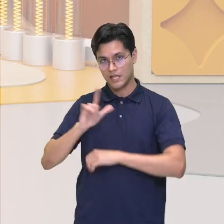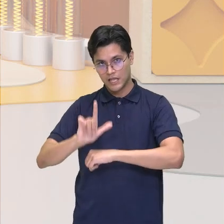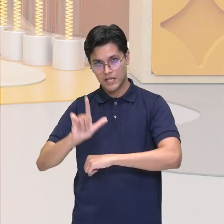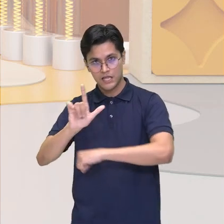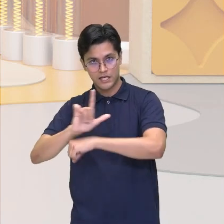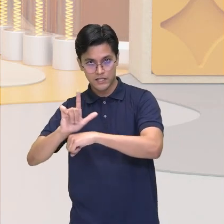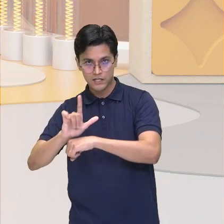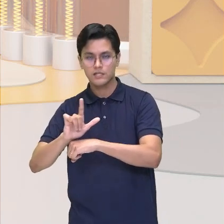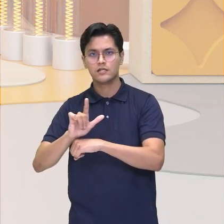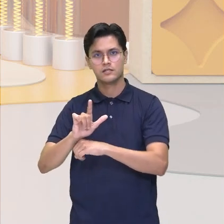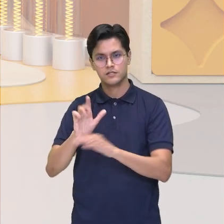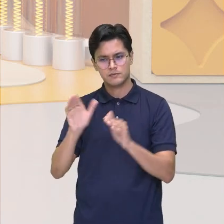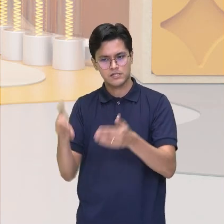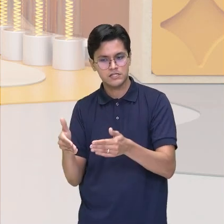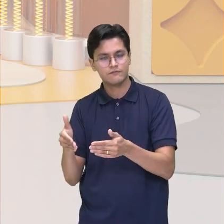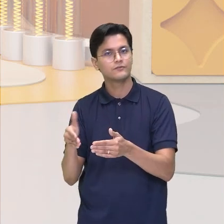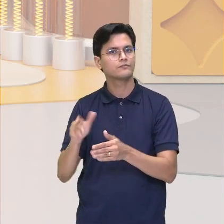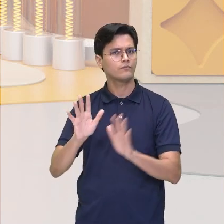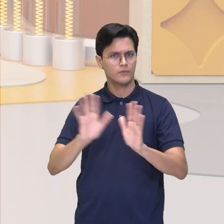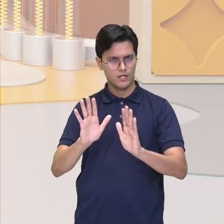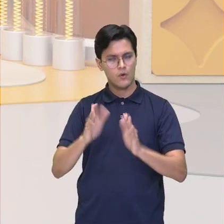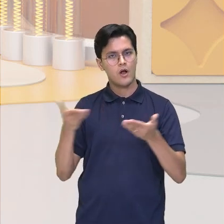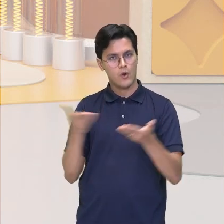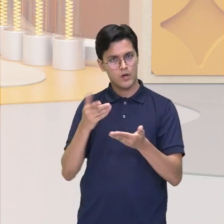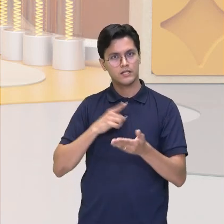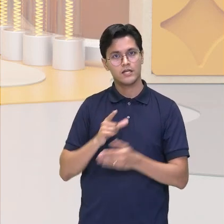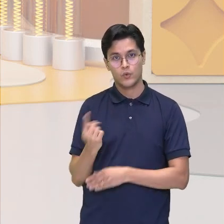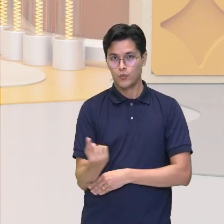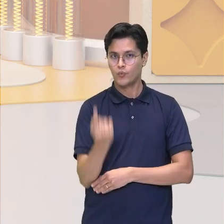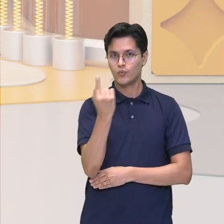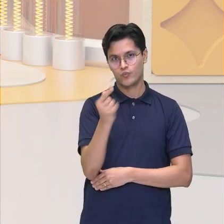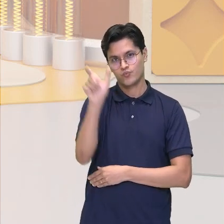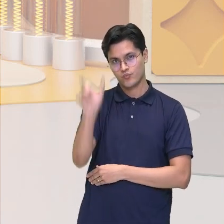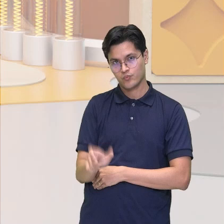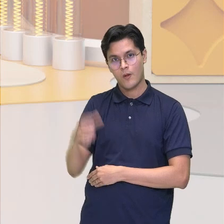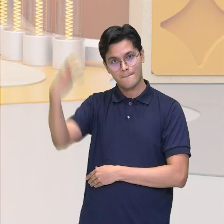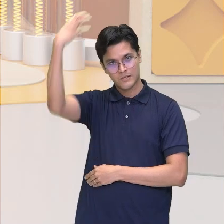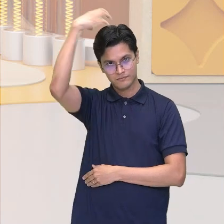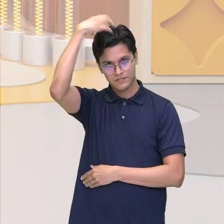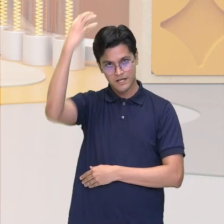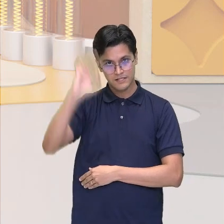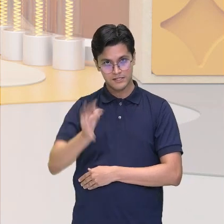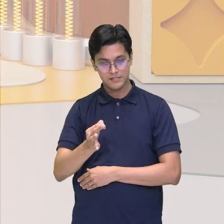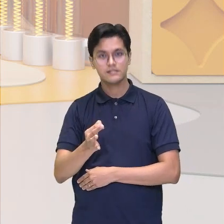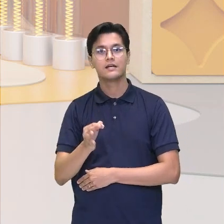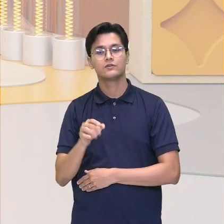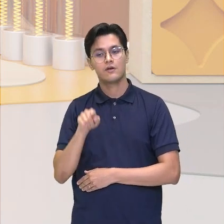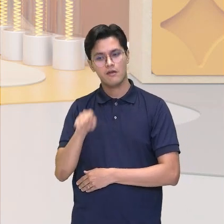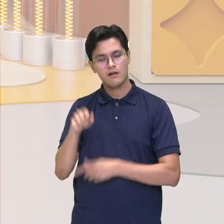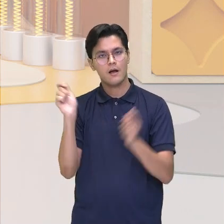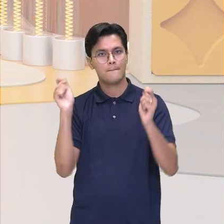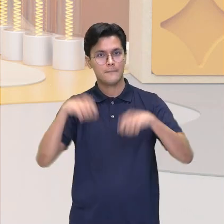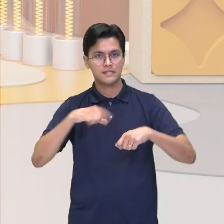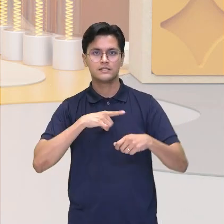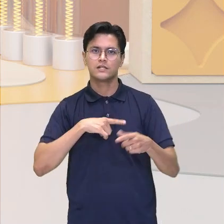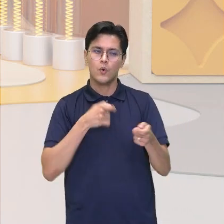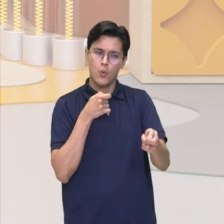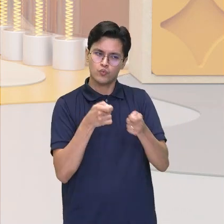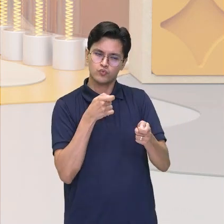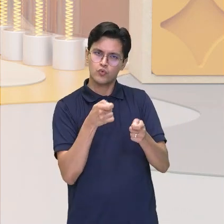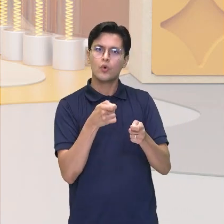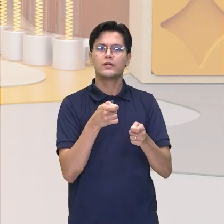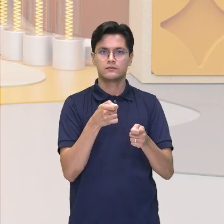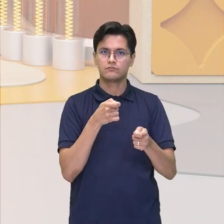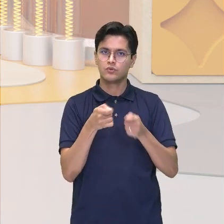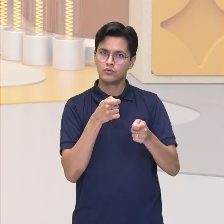centralizadas, o monarca, ele pode ter mais controle direto sobre o Estado como um todo. Então,